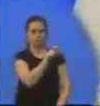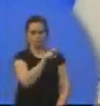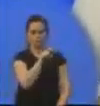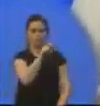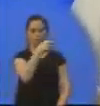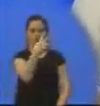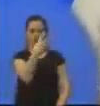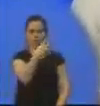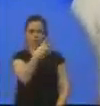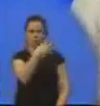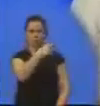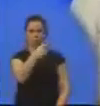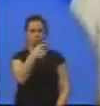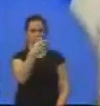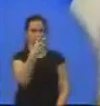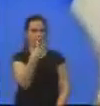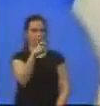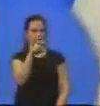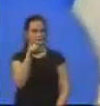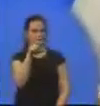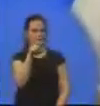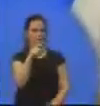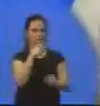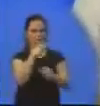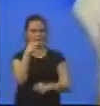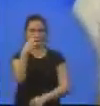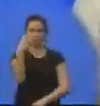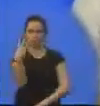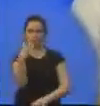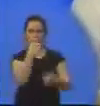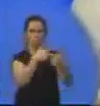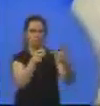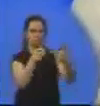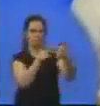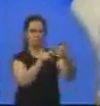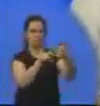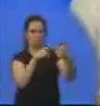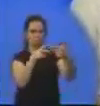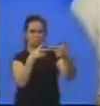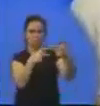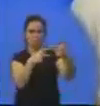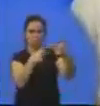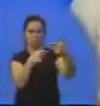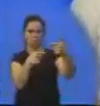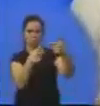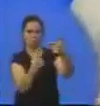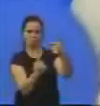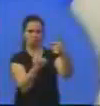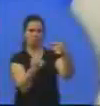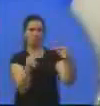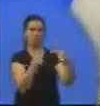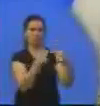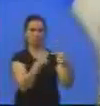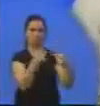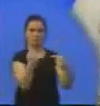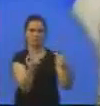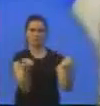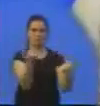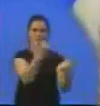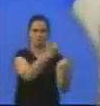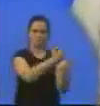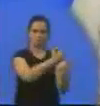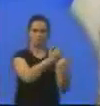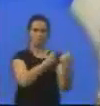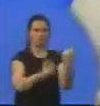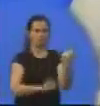2x menos 3, dividido por x² menos 1, quando x tende para 1. Substitua o 1